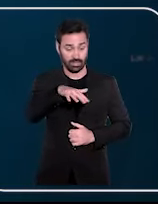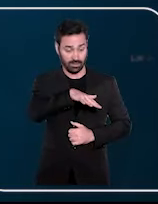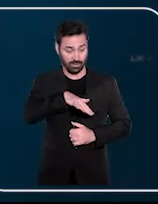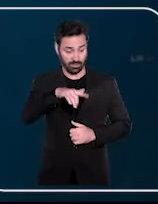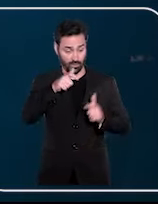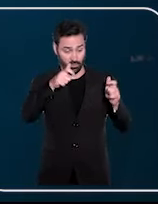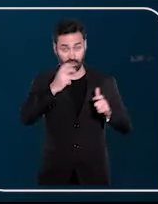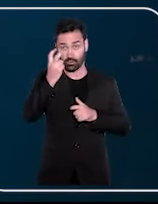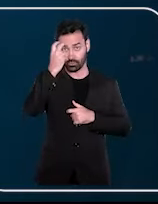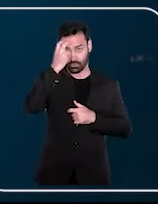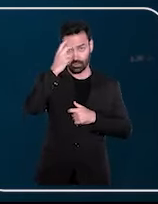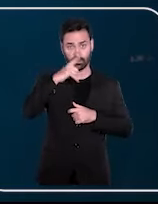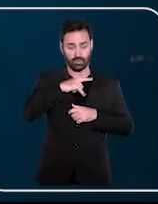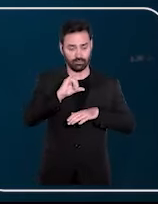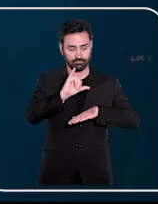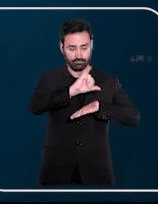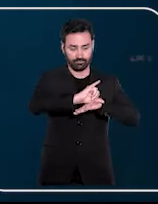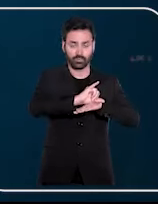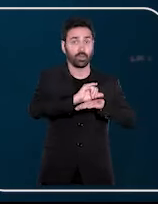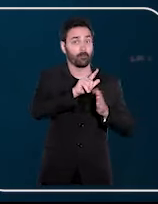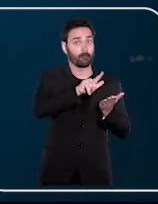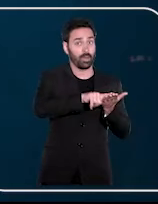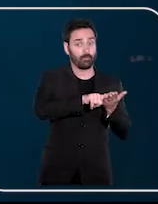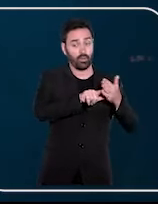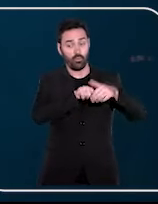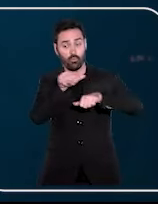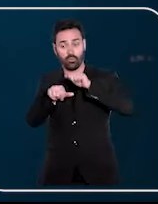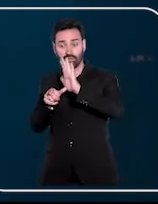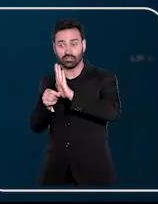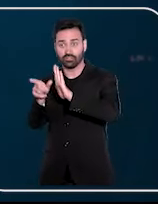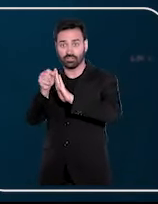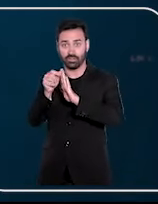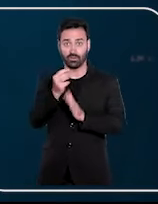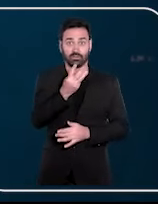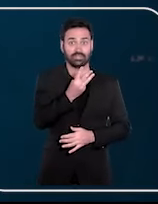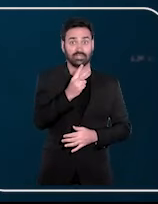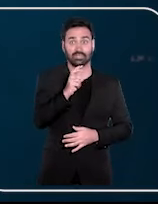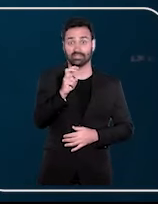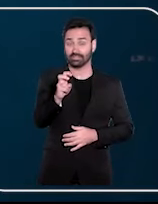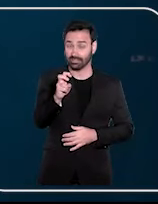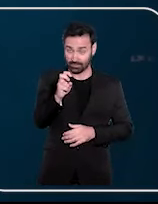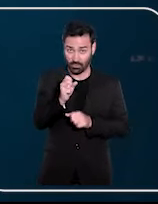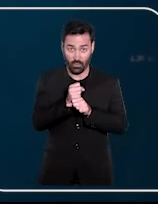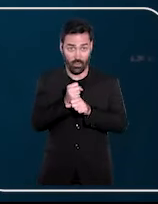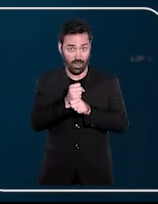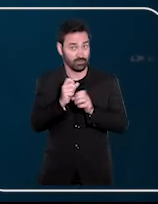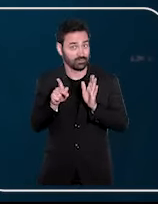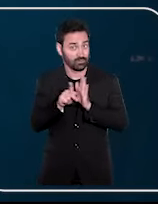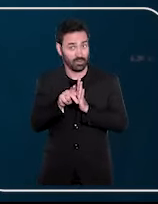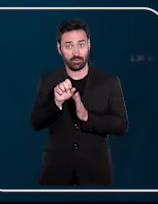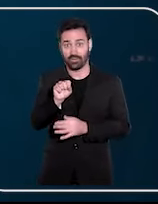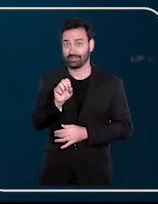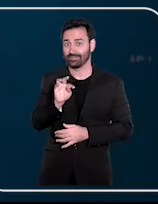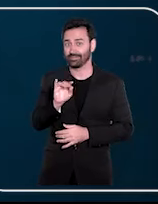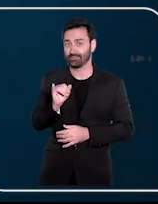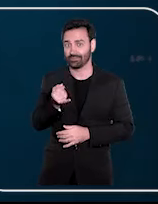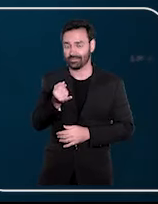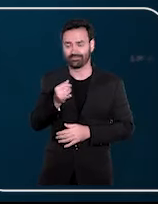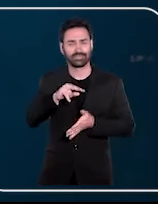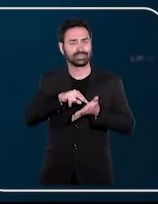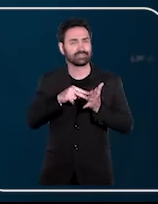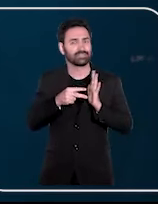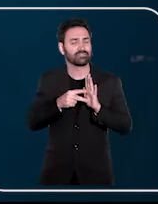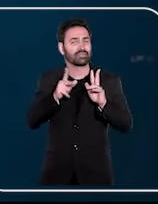Aqui no Espaço Cultural está a mostra Do Papel ao Digital, 35 anos da Corte Cidadã. Uma